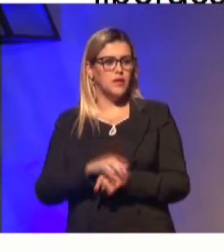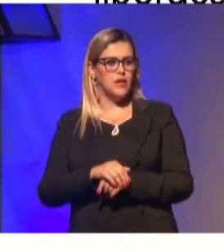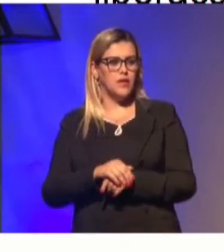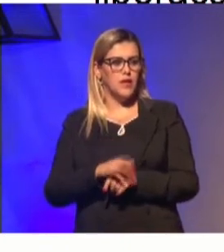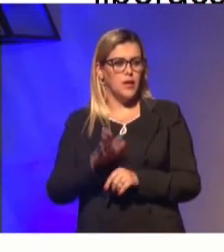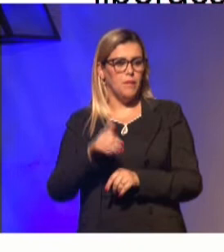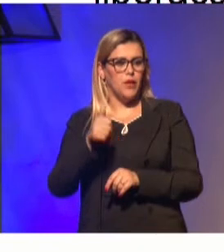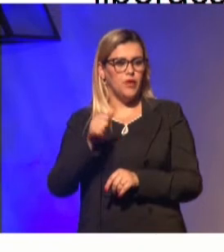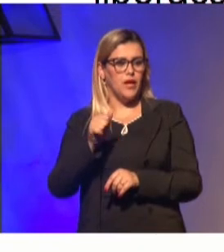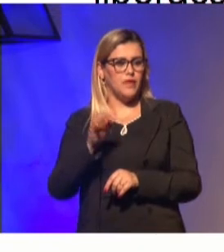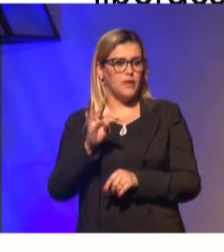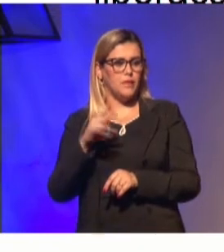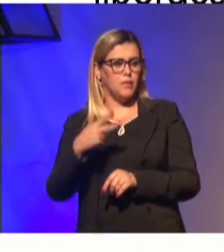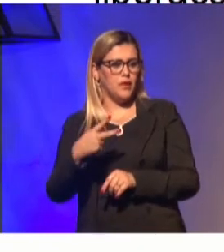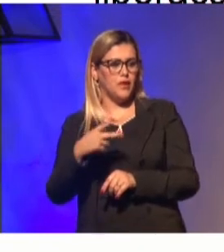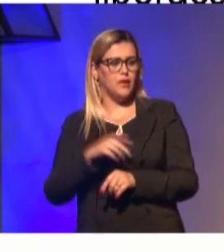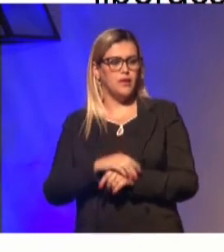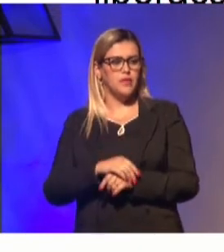né, através da